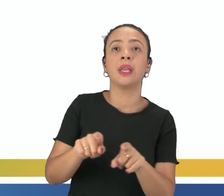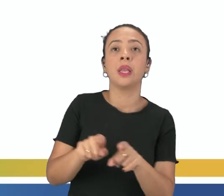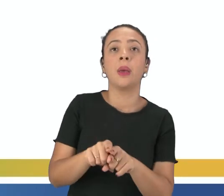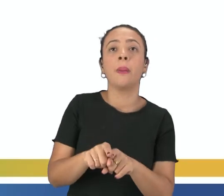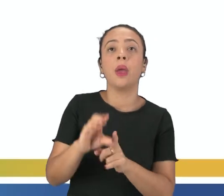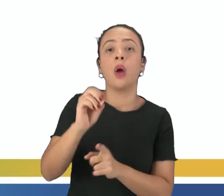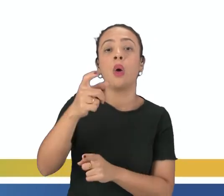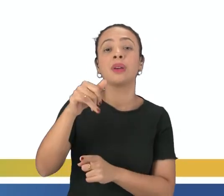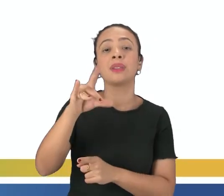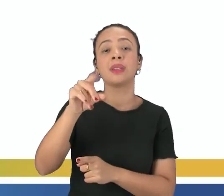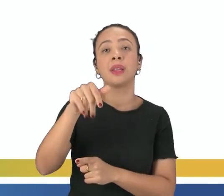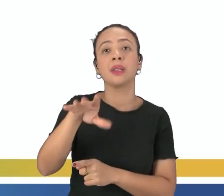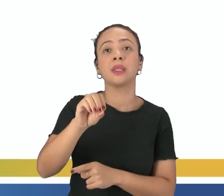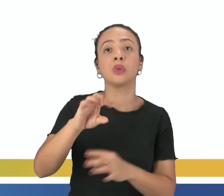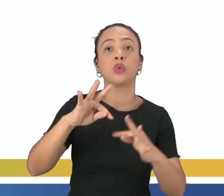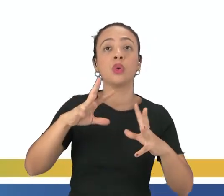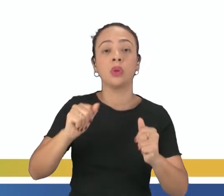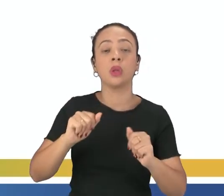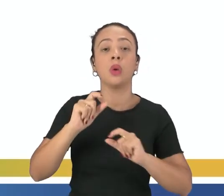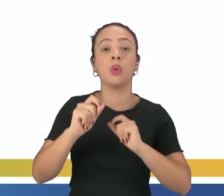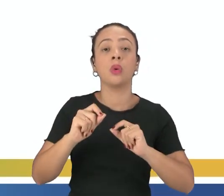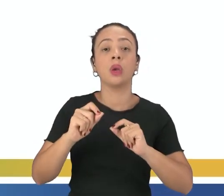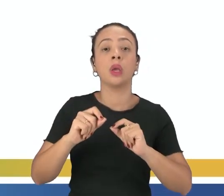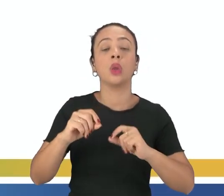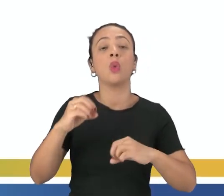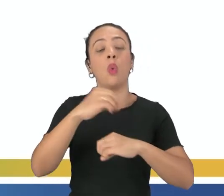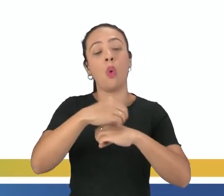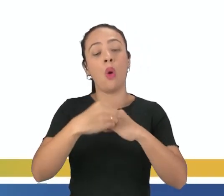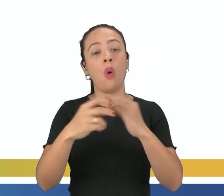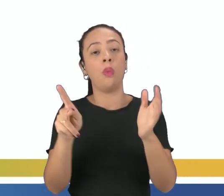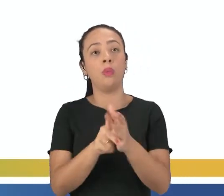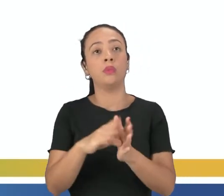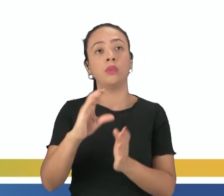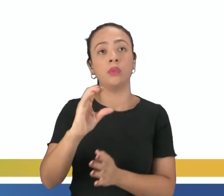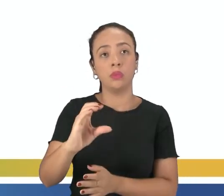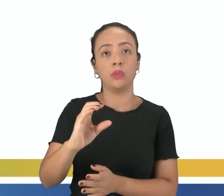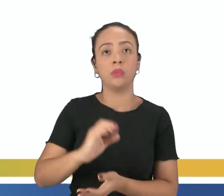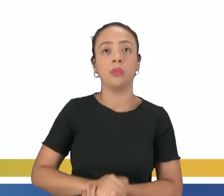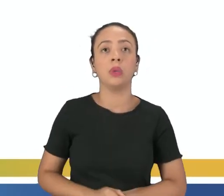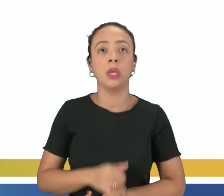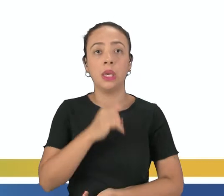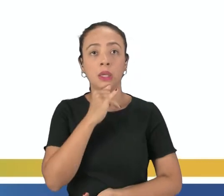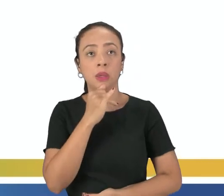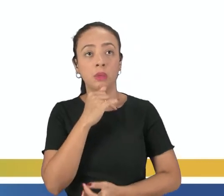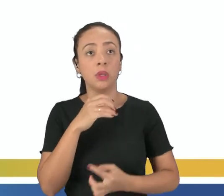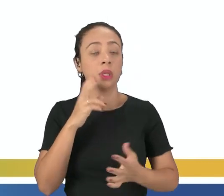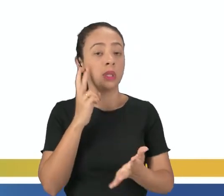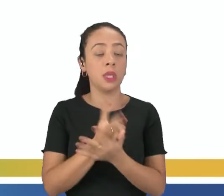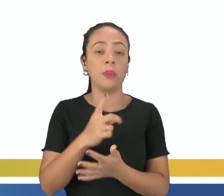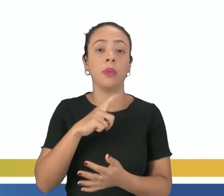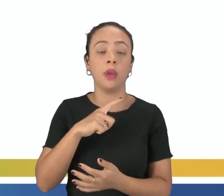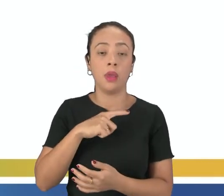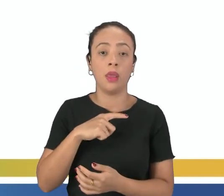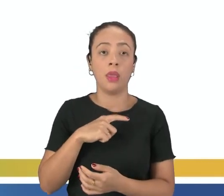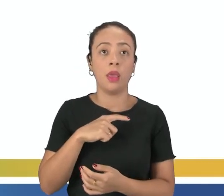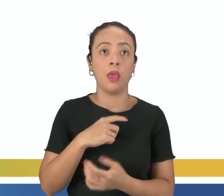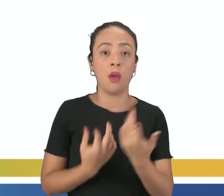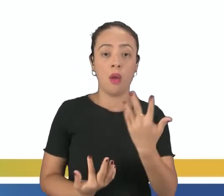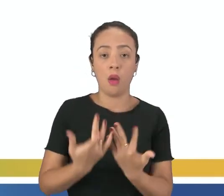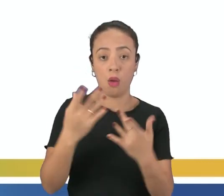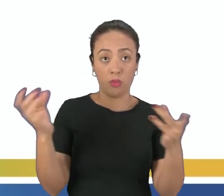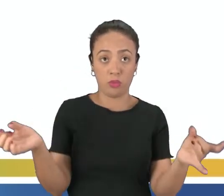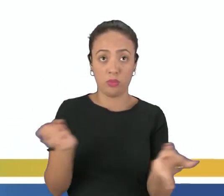oxidação total dos átomos de carbono. A gente vai ver aqui o exemplo. E aí aqui, ó, toda vez que a gente tiver uma reação de